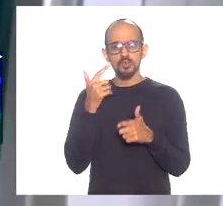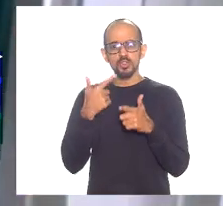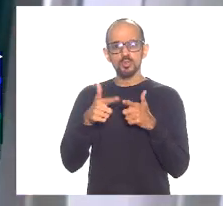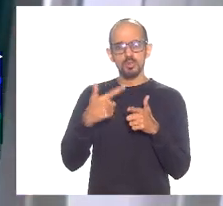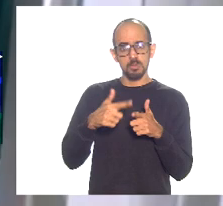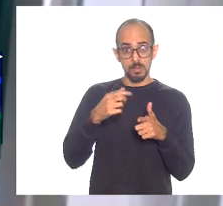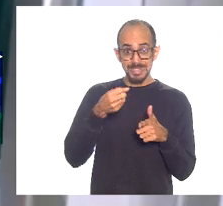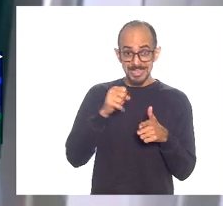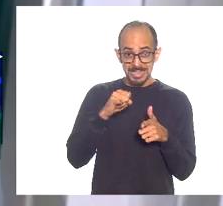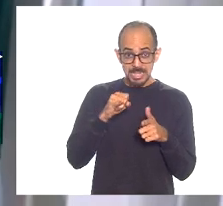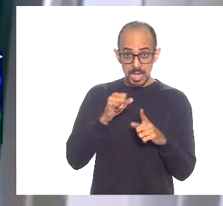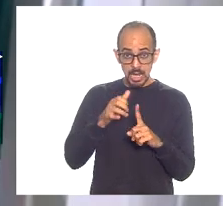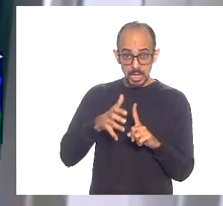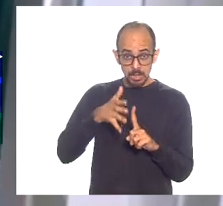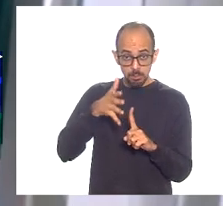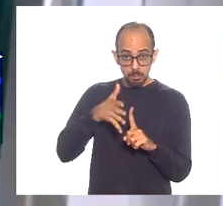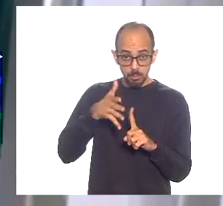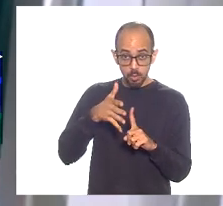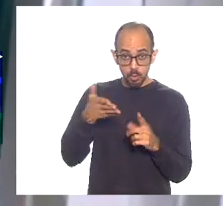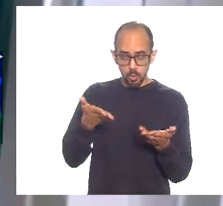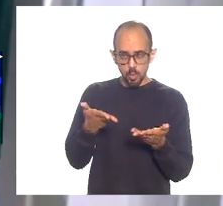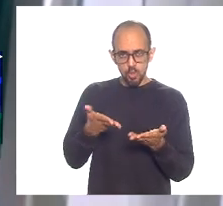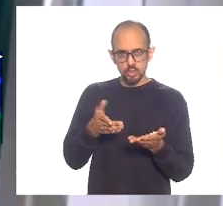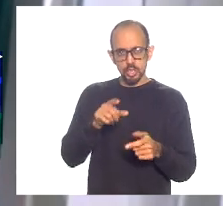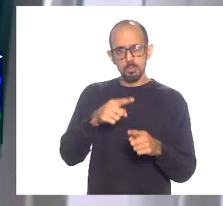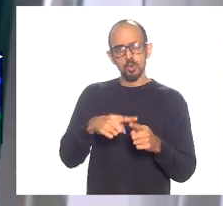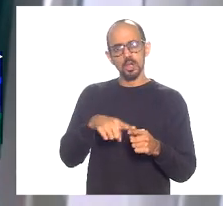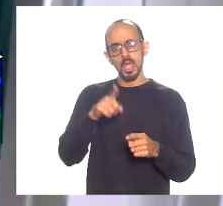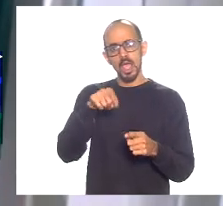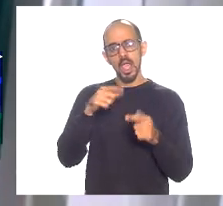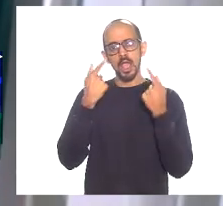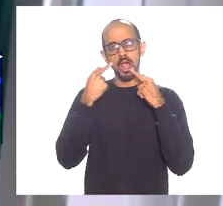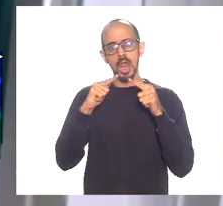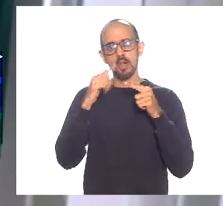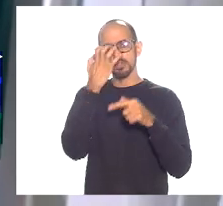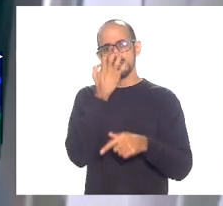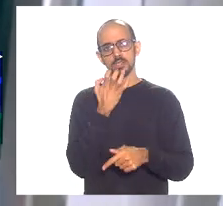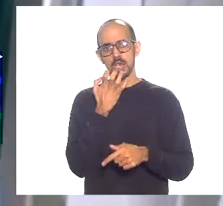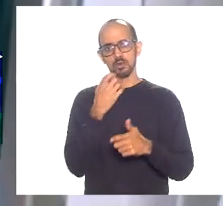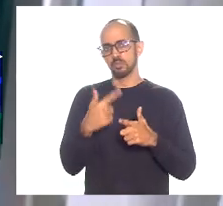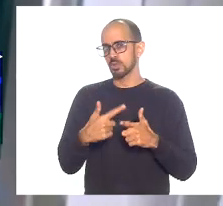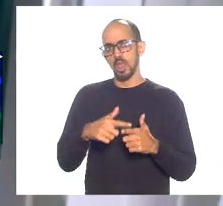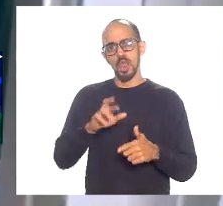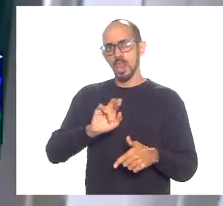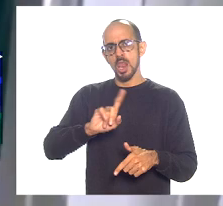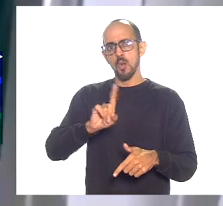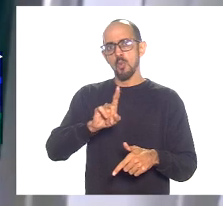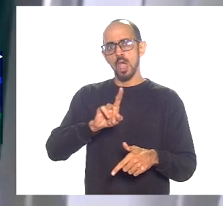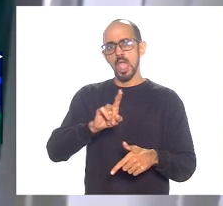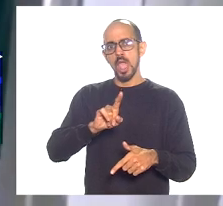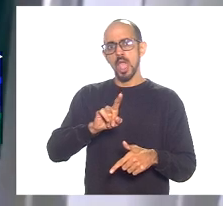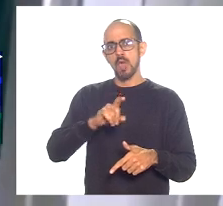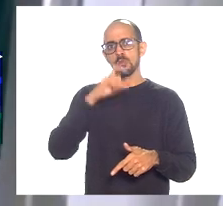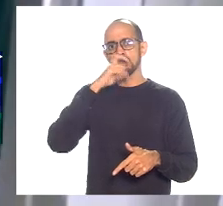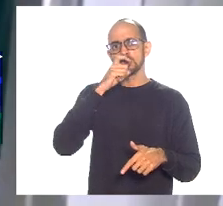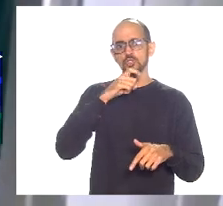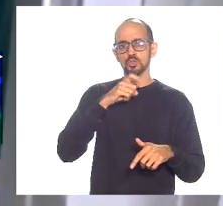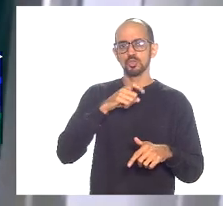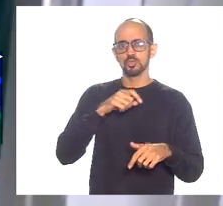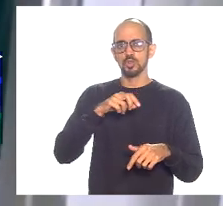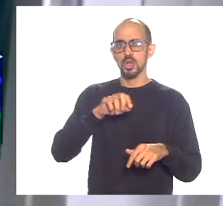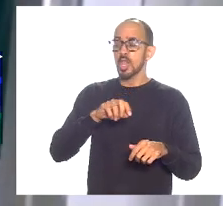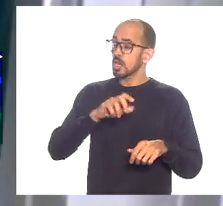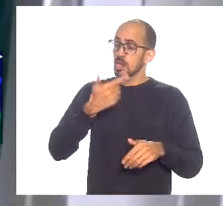traz essa questão hoje aqui é porque é uma questão relevante grade séria ele não é revi ano não tem tradição de ter uma